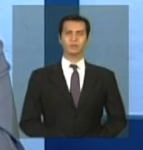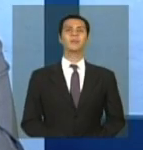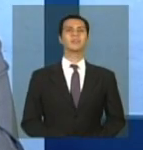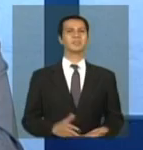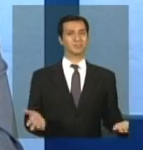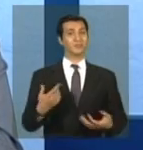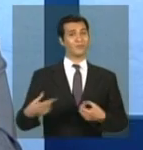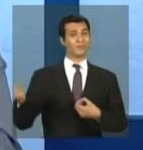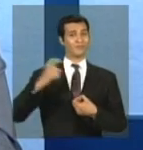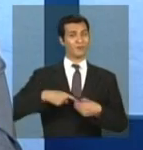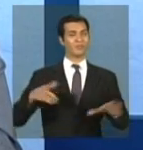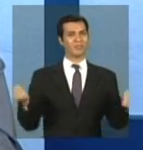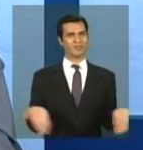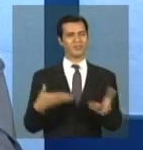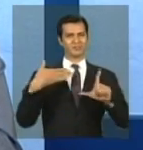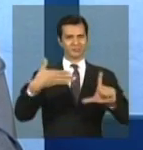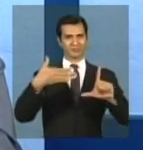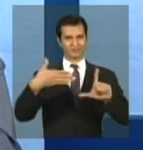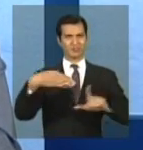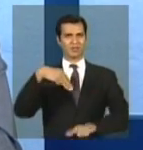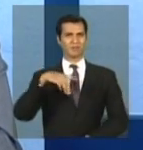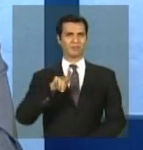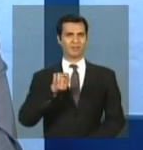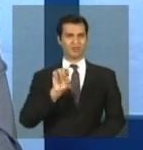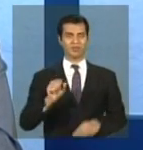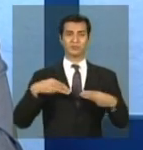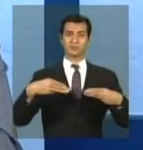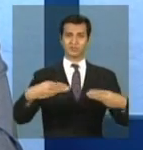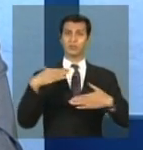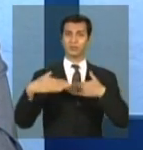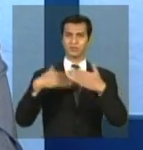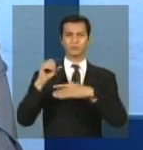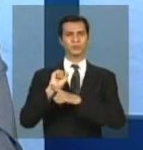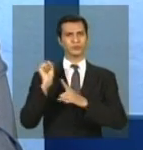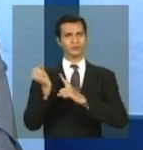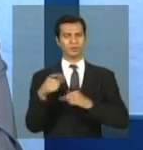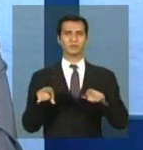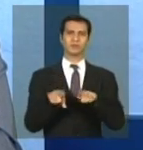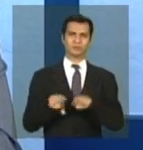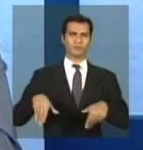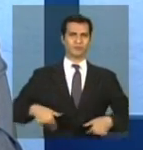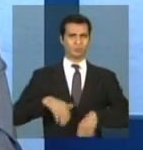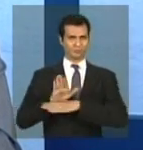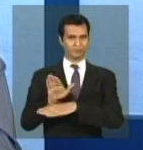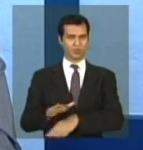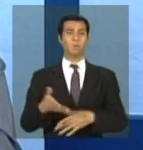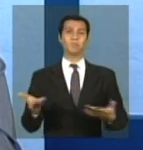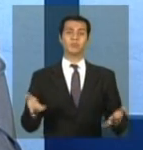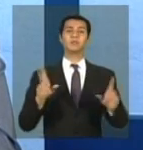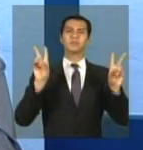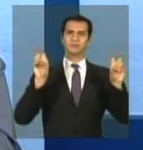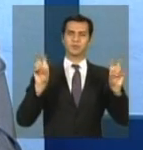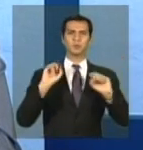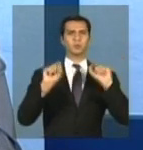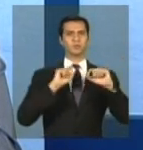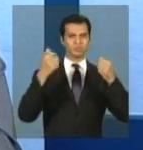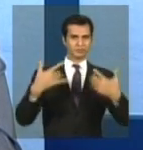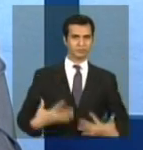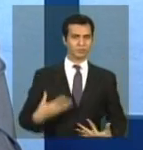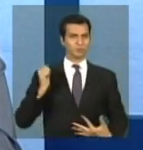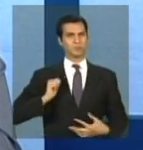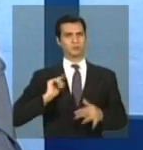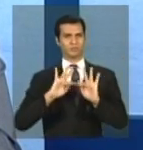Estamos de volta com a teleconferência do MDS, o Ministério do Desenvolvimento Social e Combate à Fome, sobre os beneficiários do programa